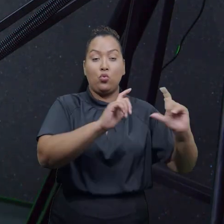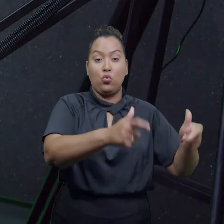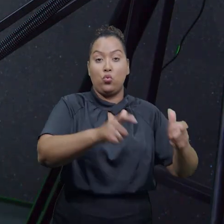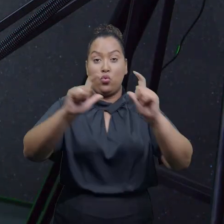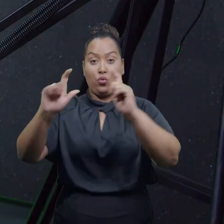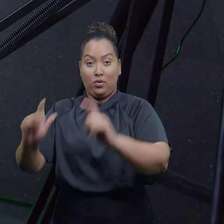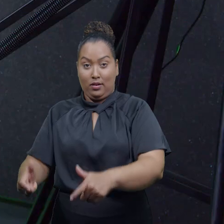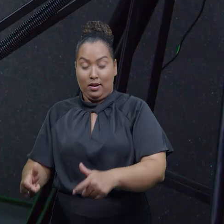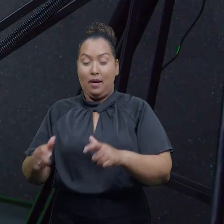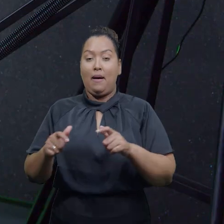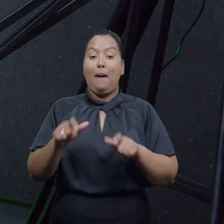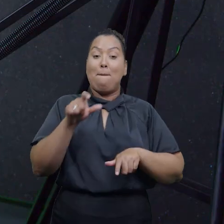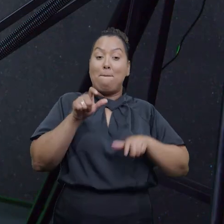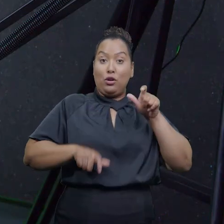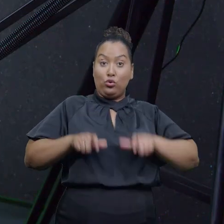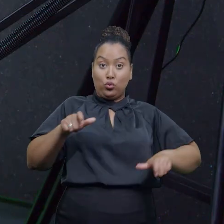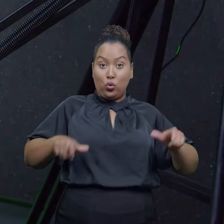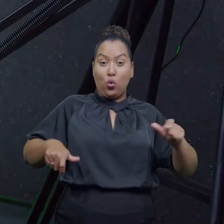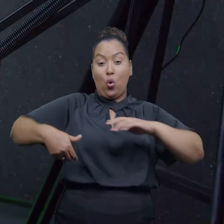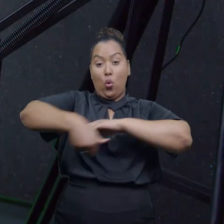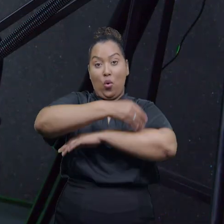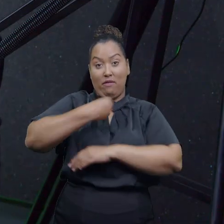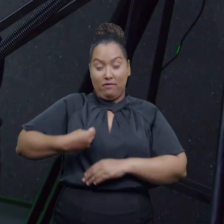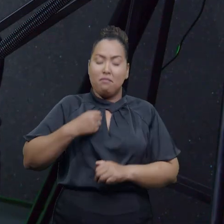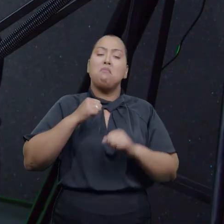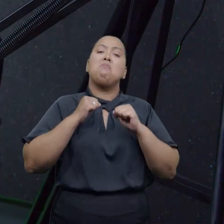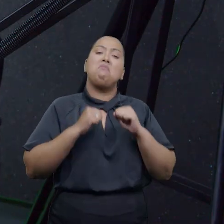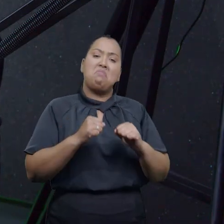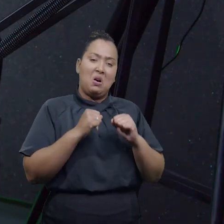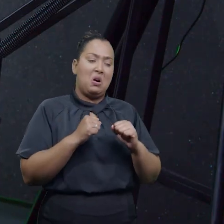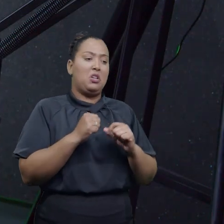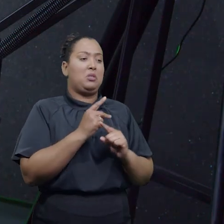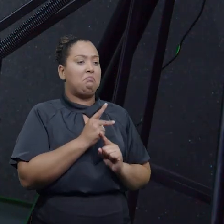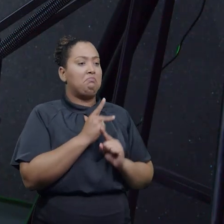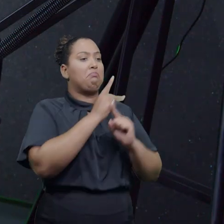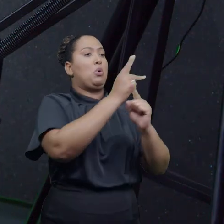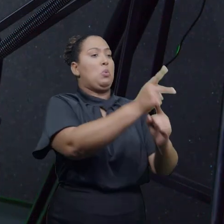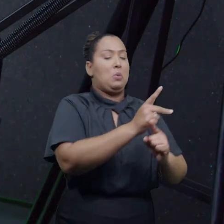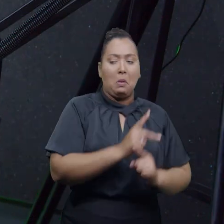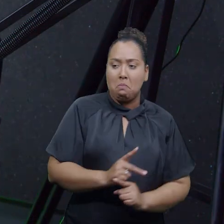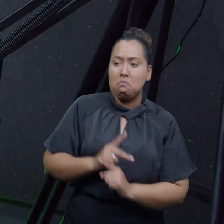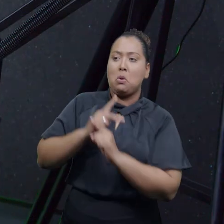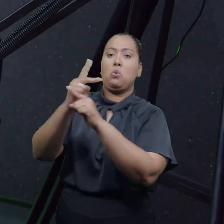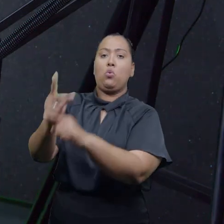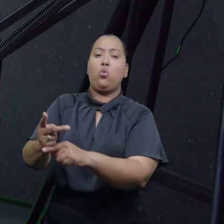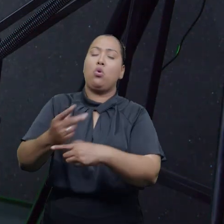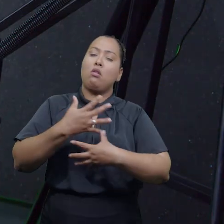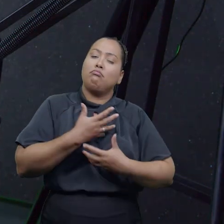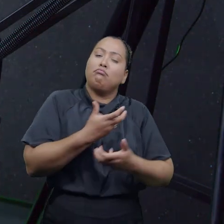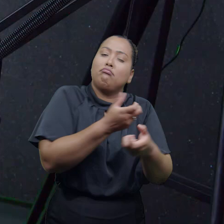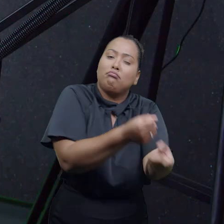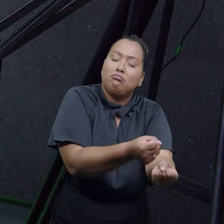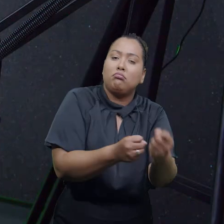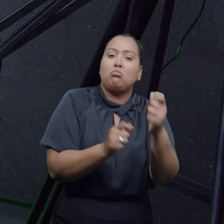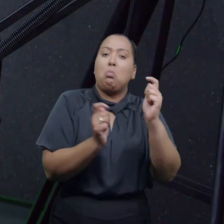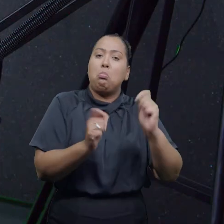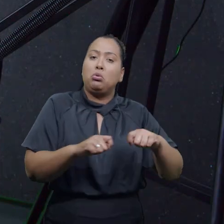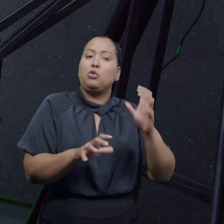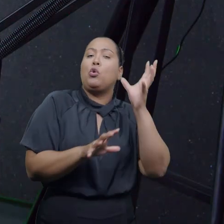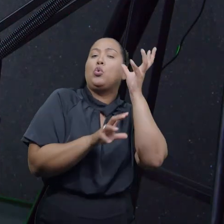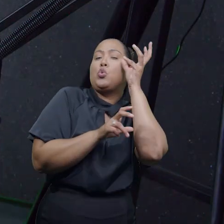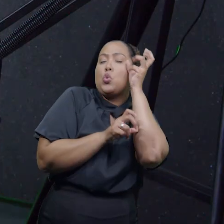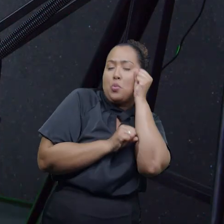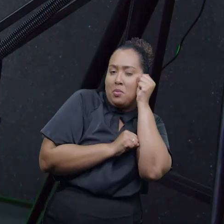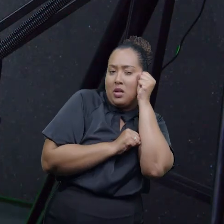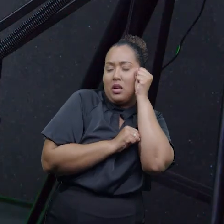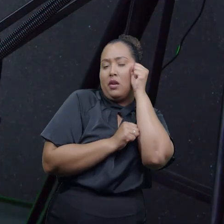isso, são espaços que a população em situação de rua pode buscar para ter ali uma acolhida, para passar a noite,